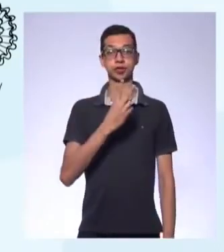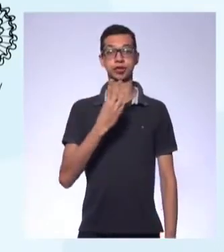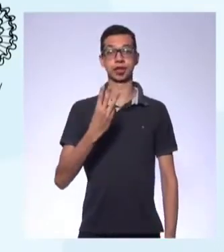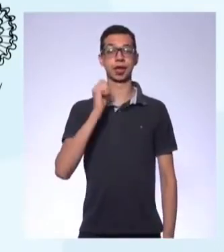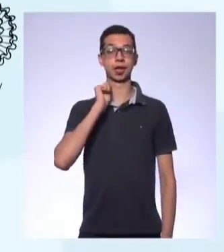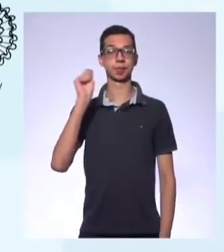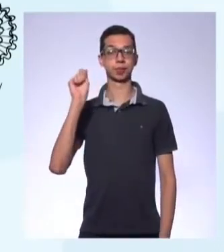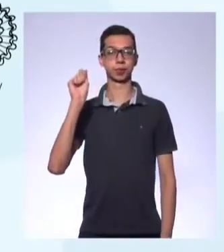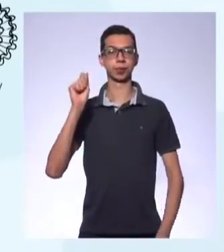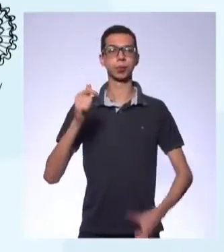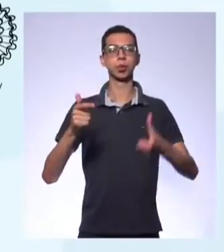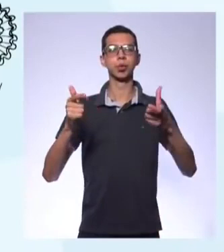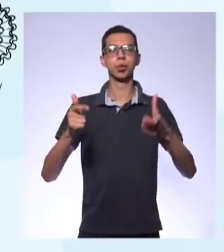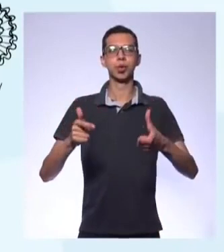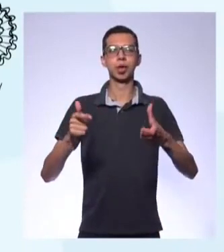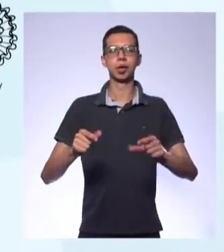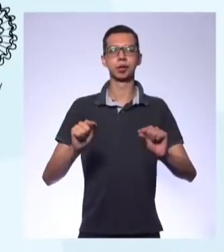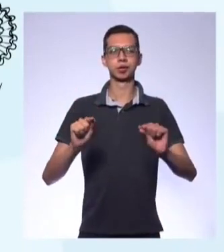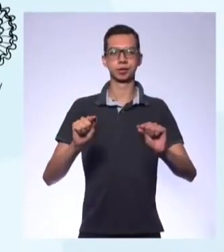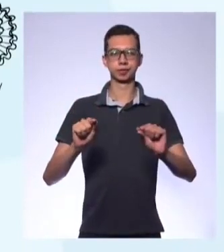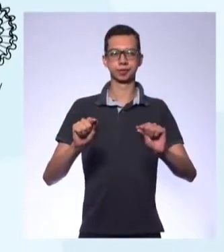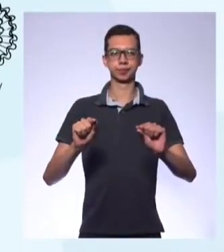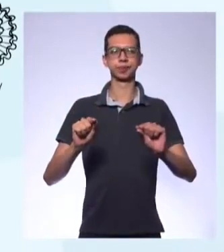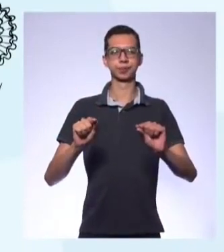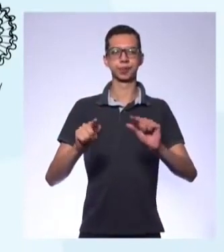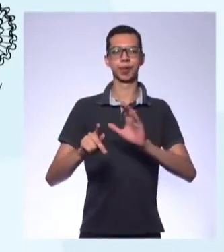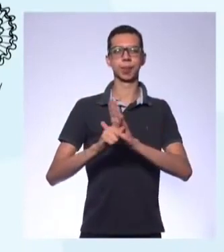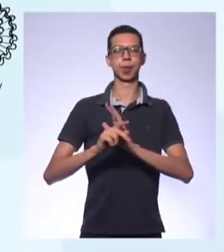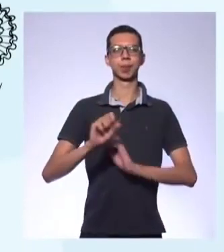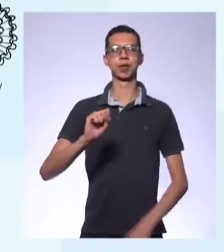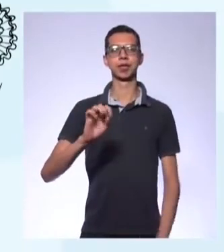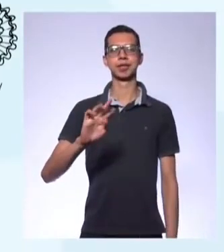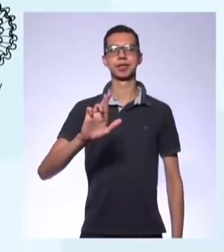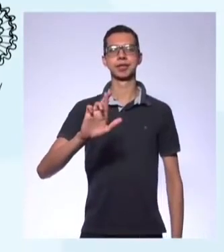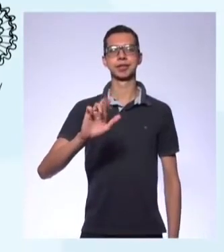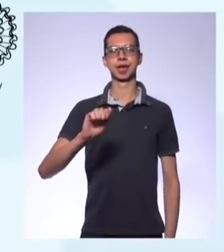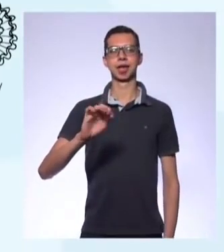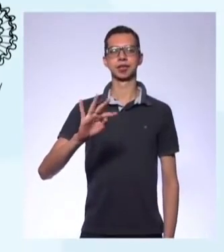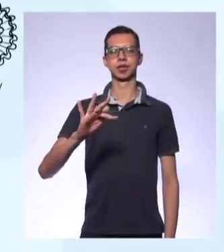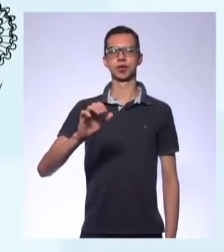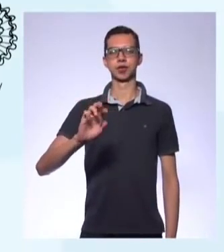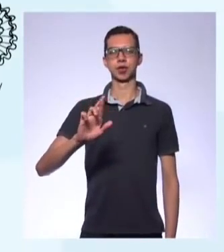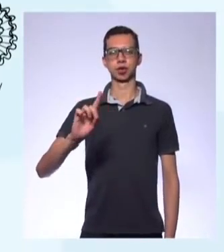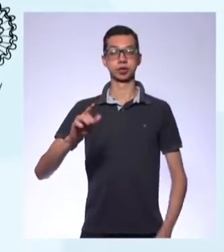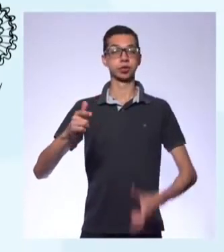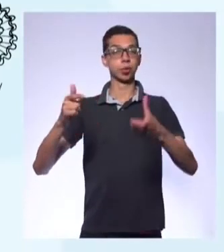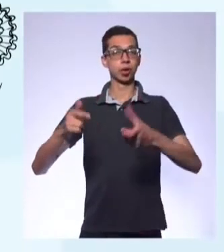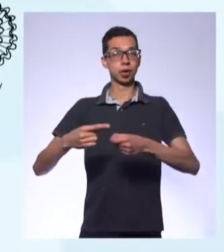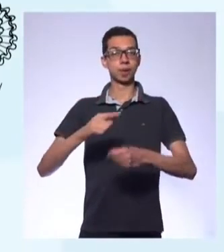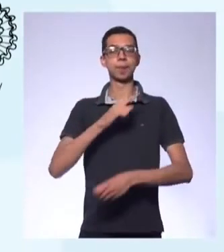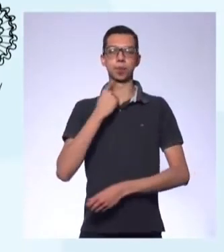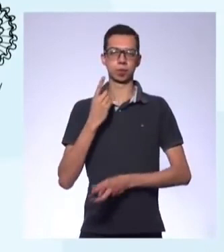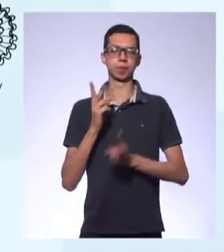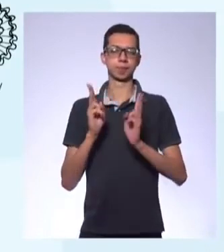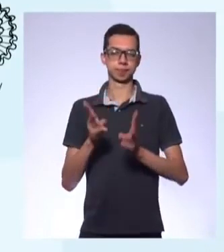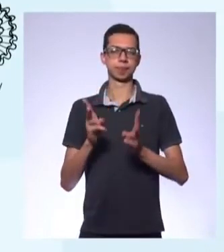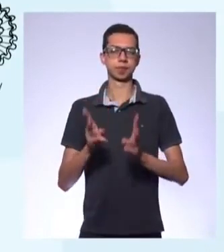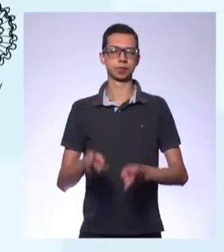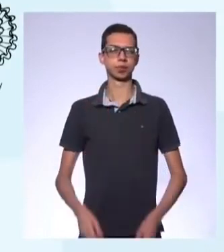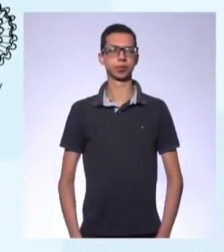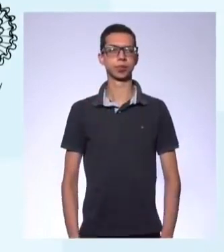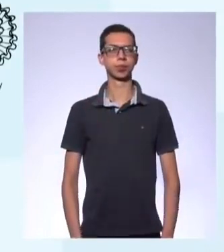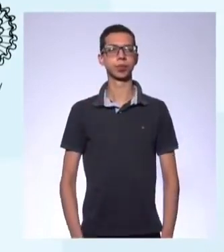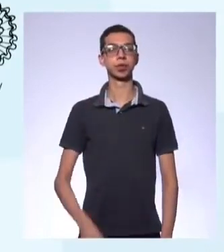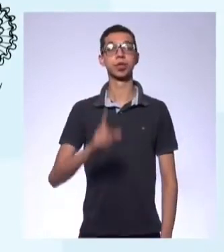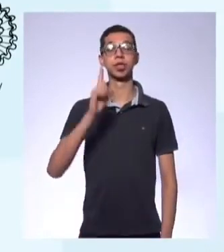em Stratford-upon-Avon. Ele faleceu na mesma cidade em 23 de abril, mesma data do possível nascimento.